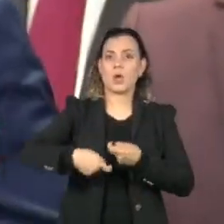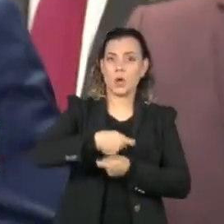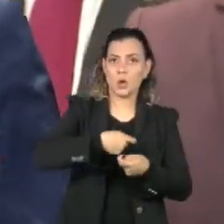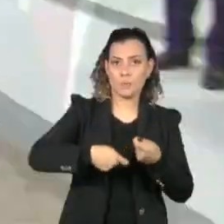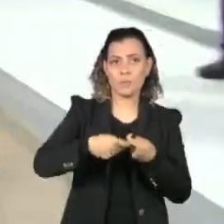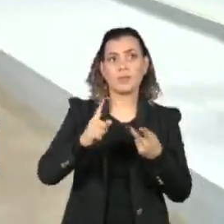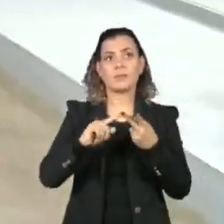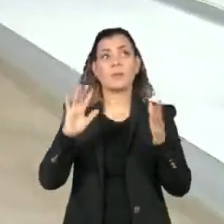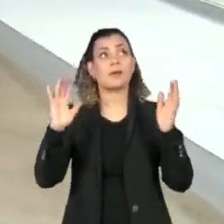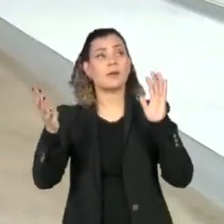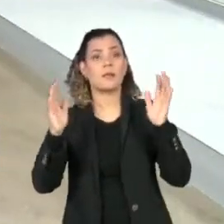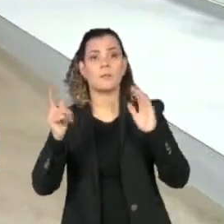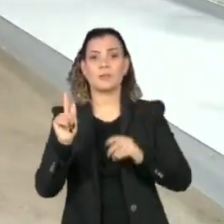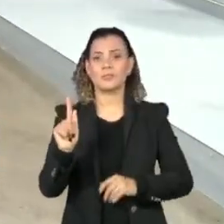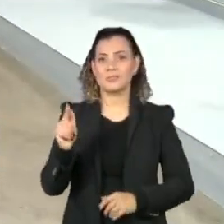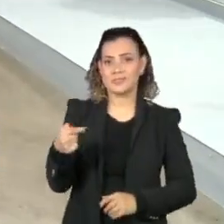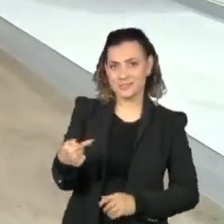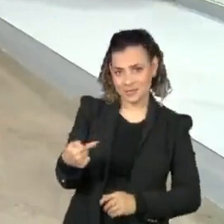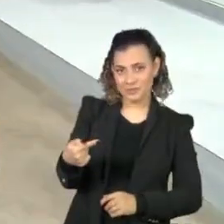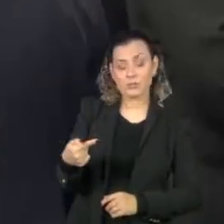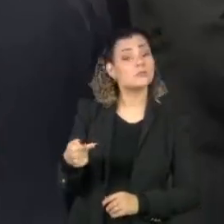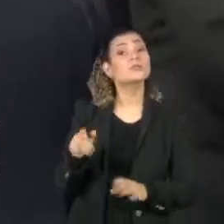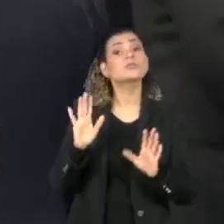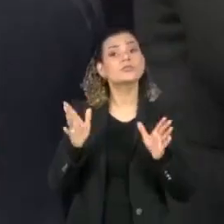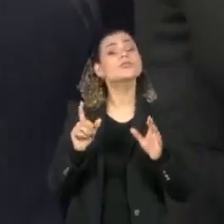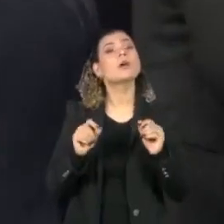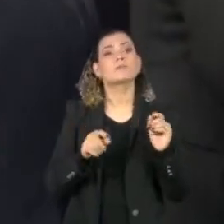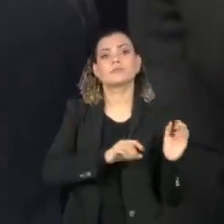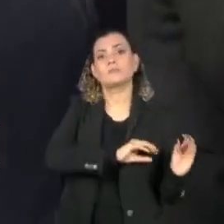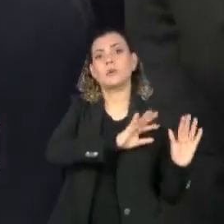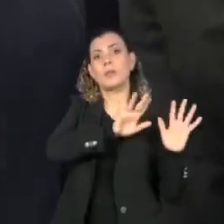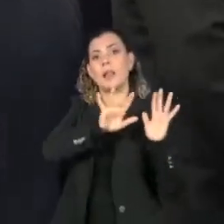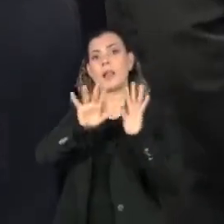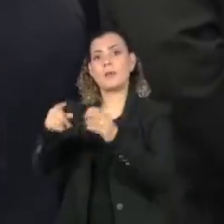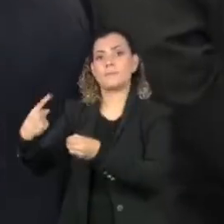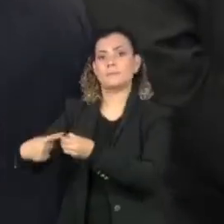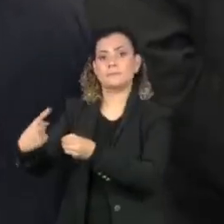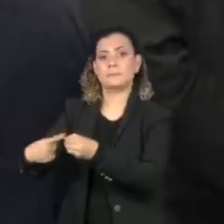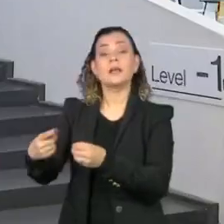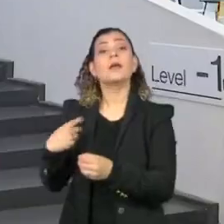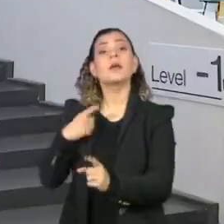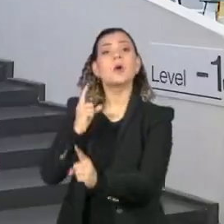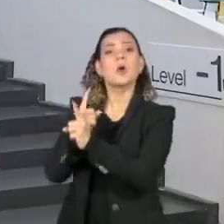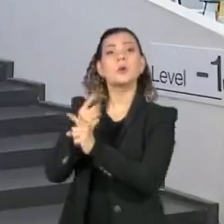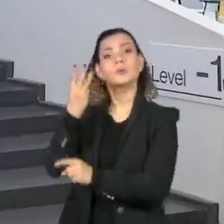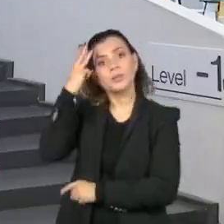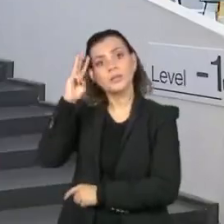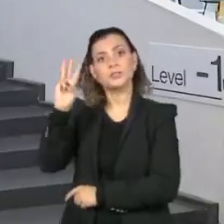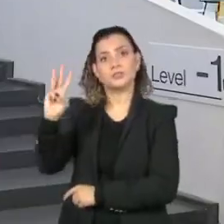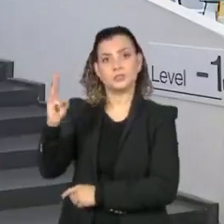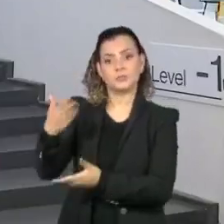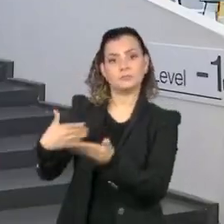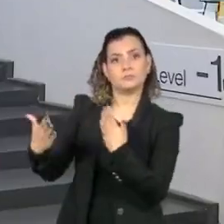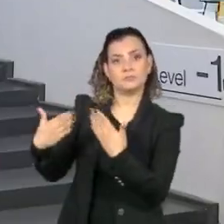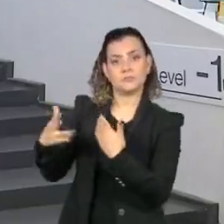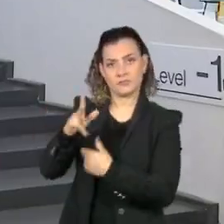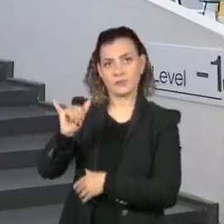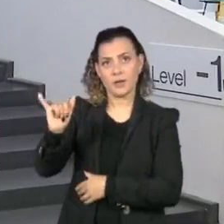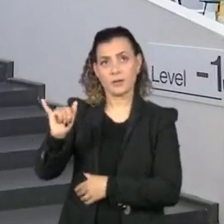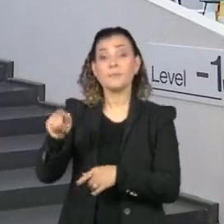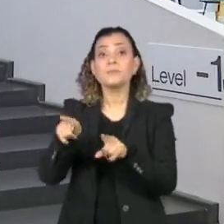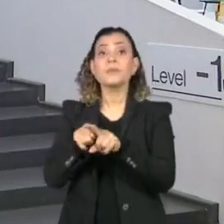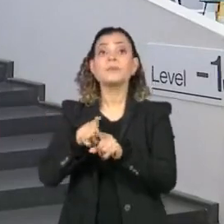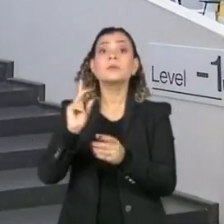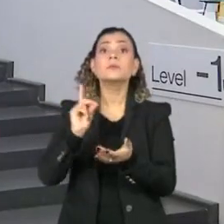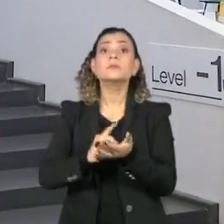economia e do clima do G7 já estão em Berlim para um encontro de três dias há também a turma que